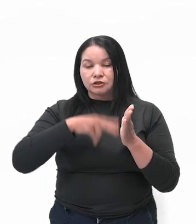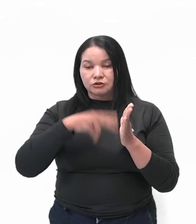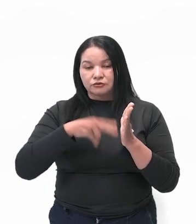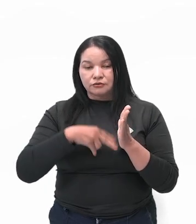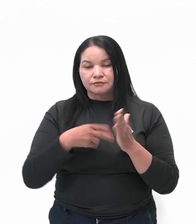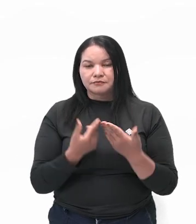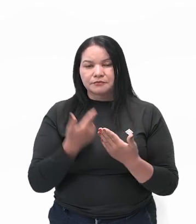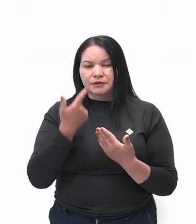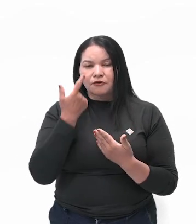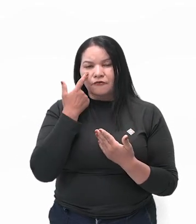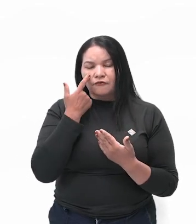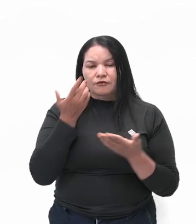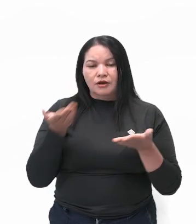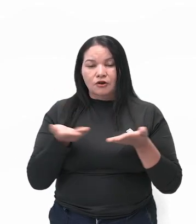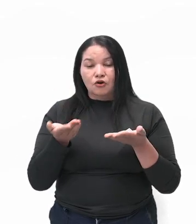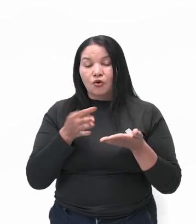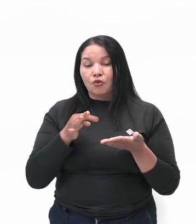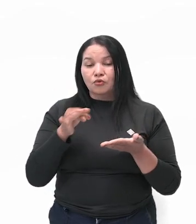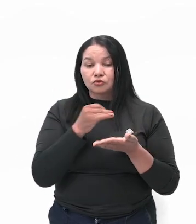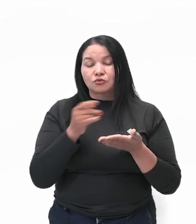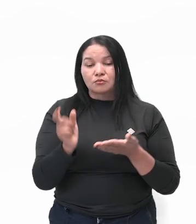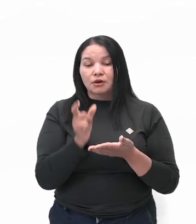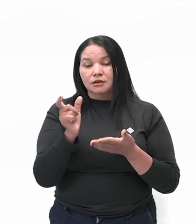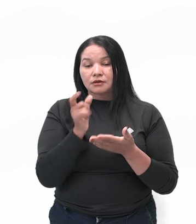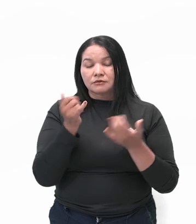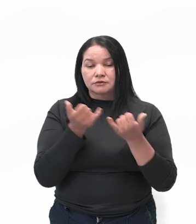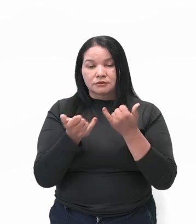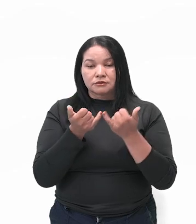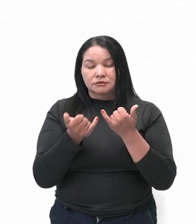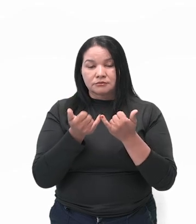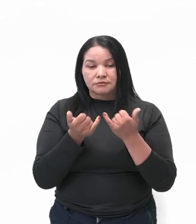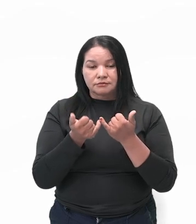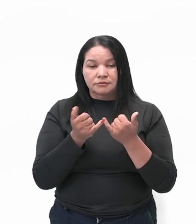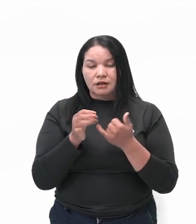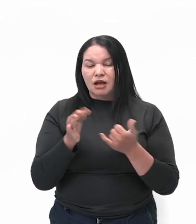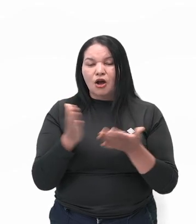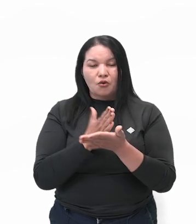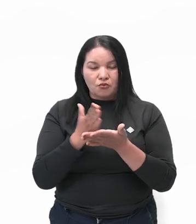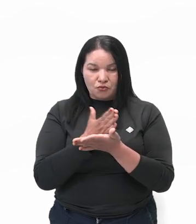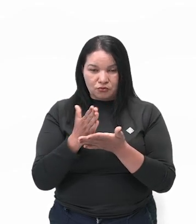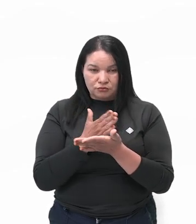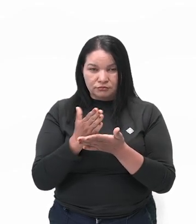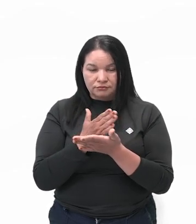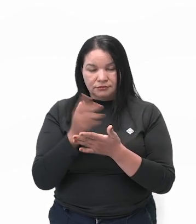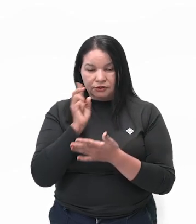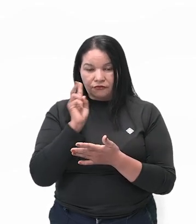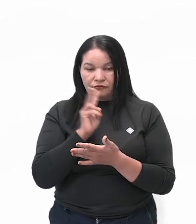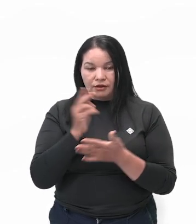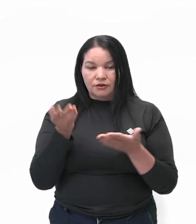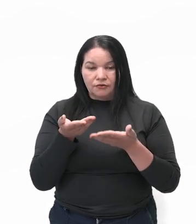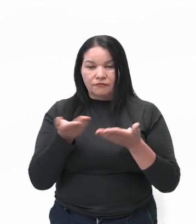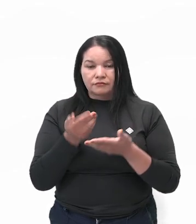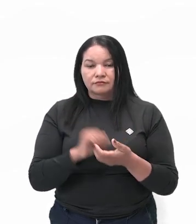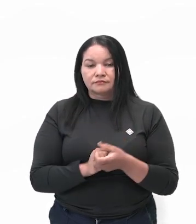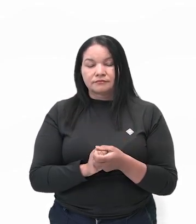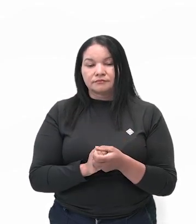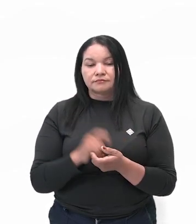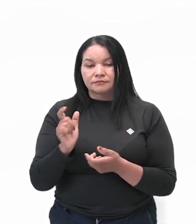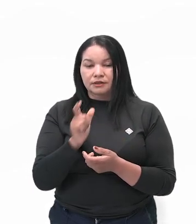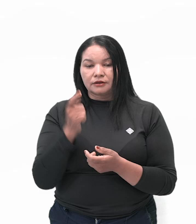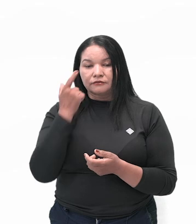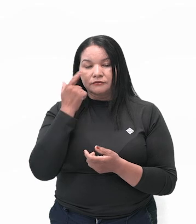todos os cognatos que nós podemos observar aí, não todos, mas alguns. Nós temos aí,